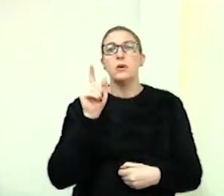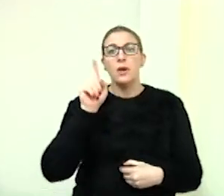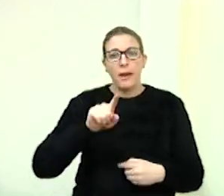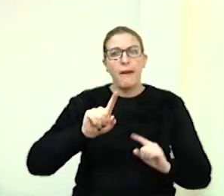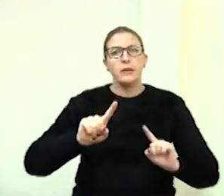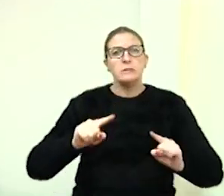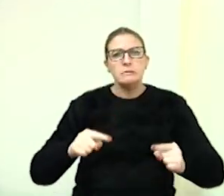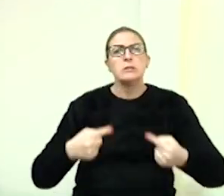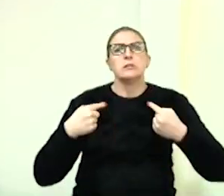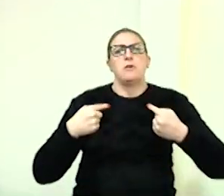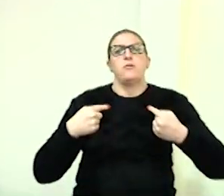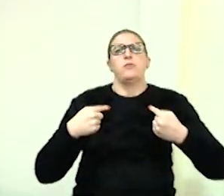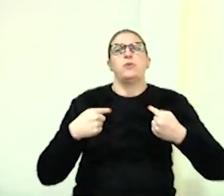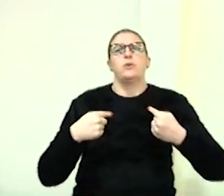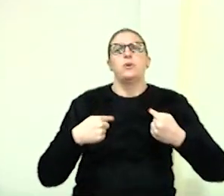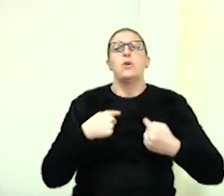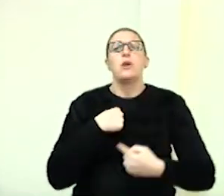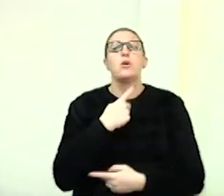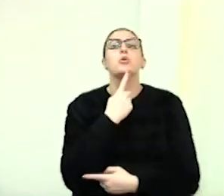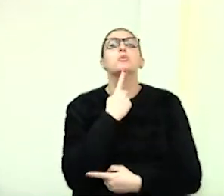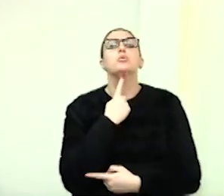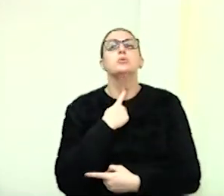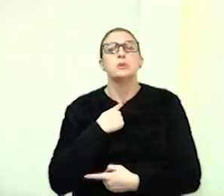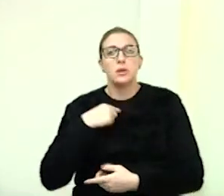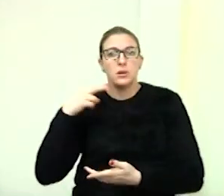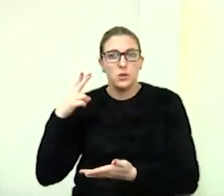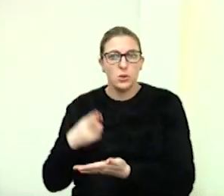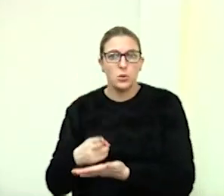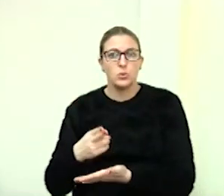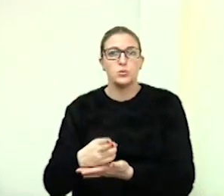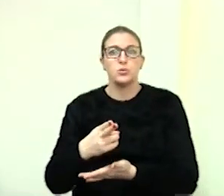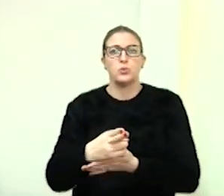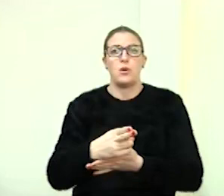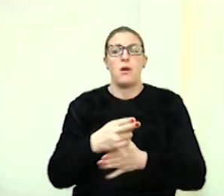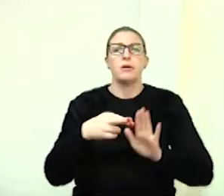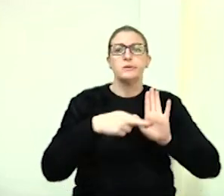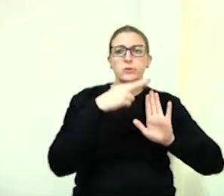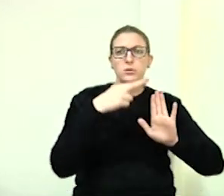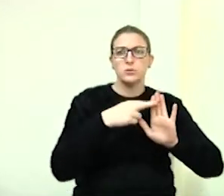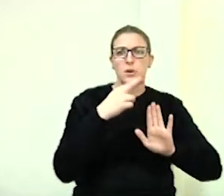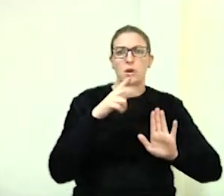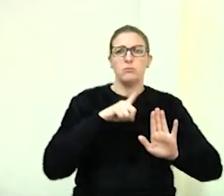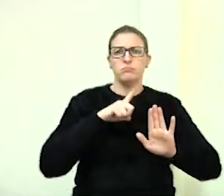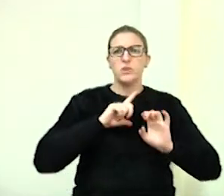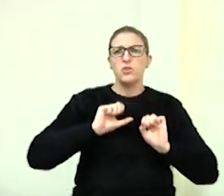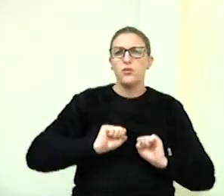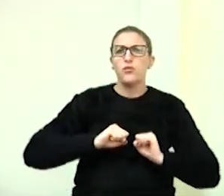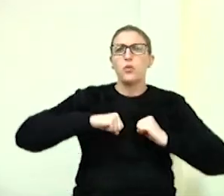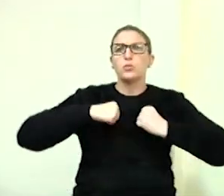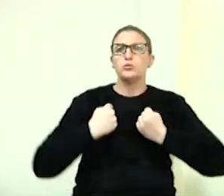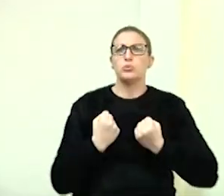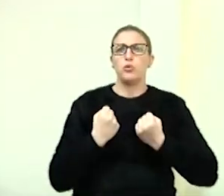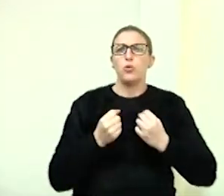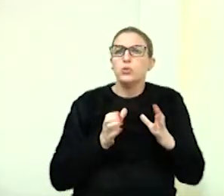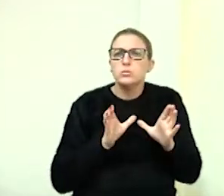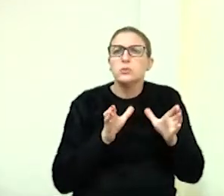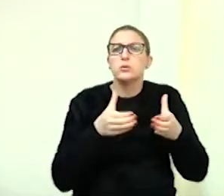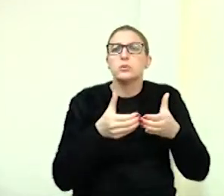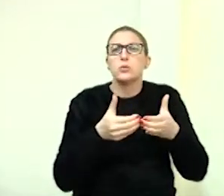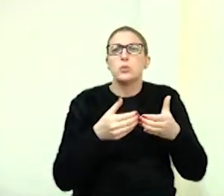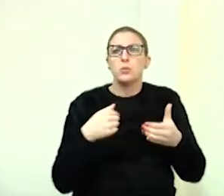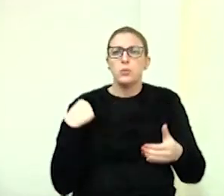Gostaria que fosse mantido, presidente, e que houvesse um esforço coletivo de nós entender